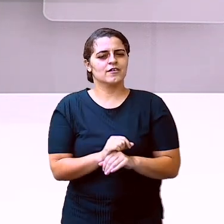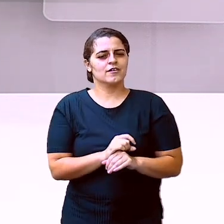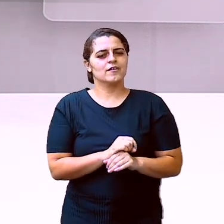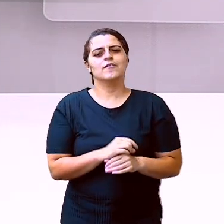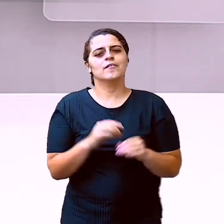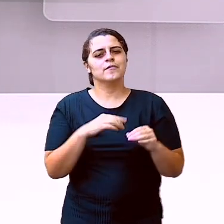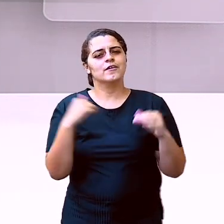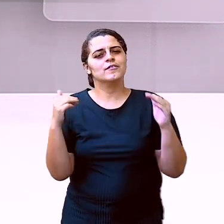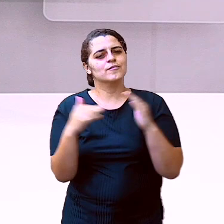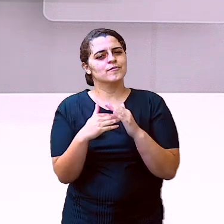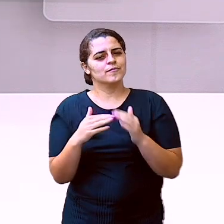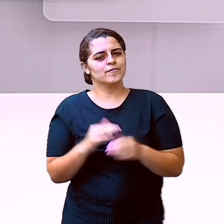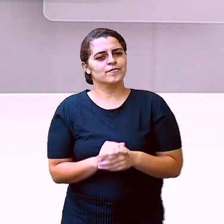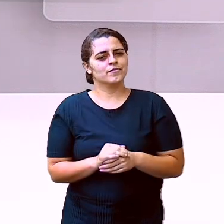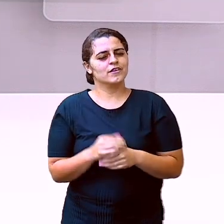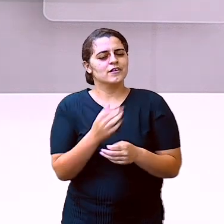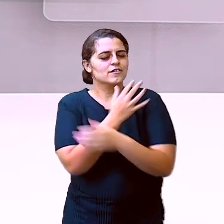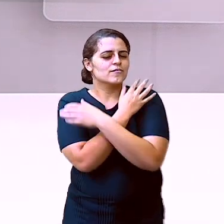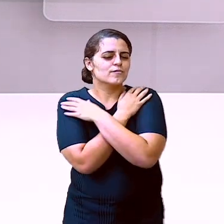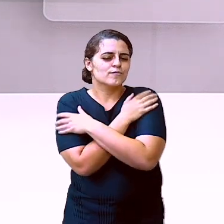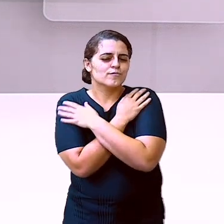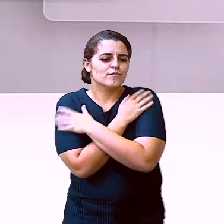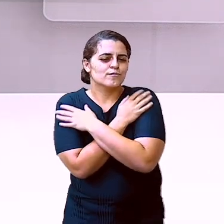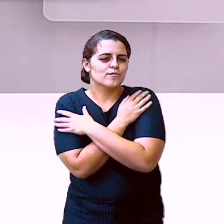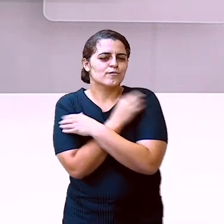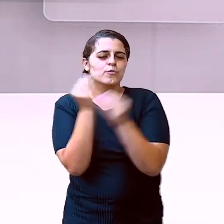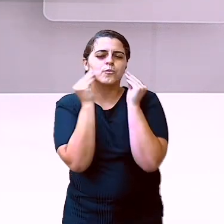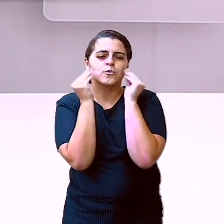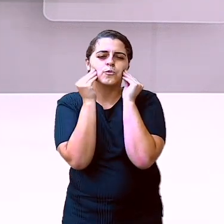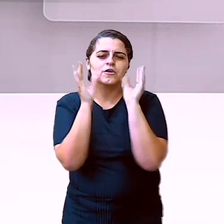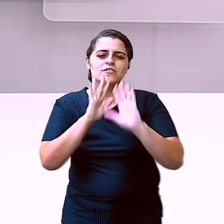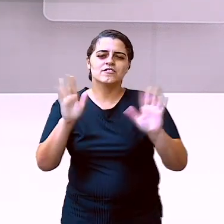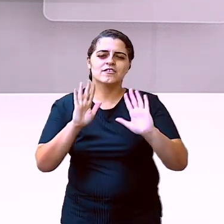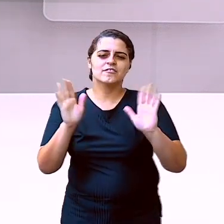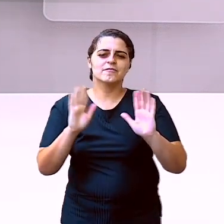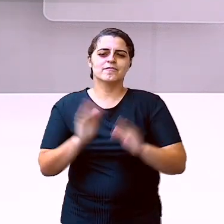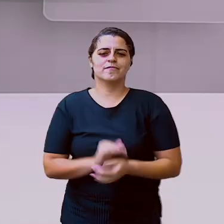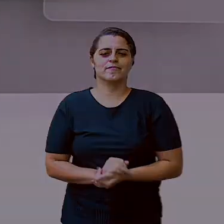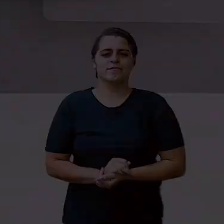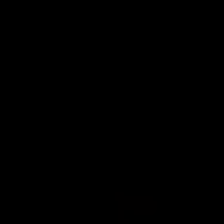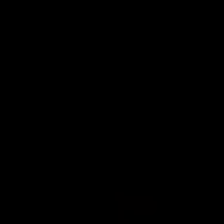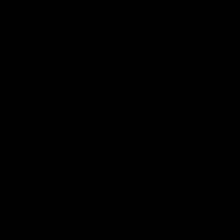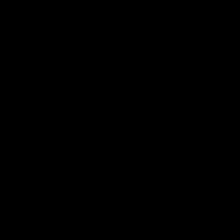você, para todos. Sinta-se abraçado. Tchau!